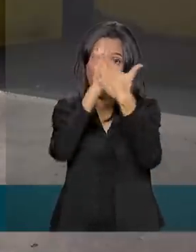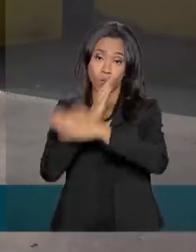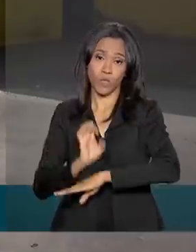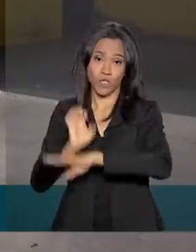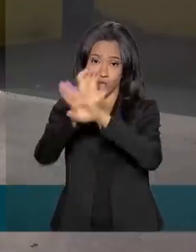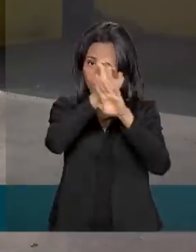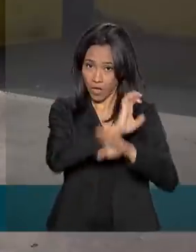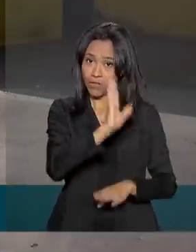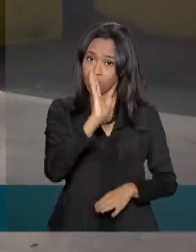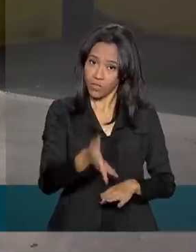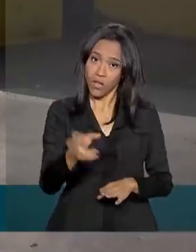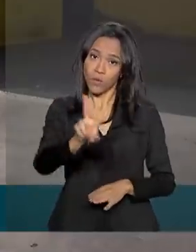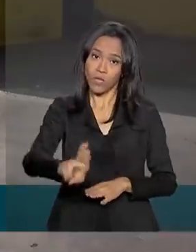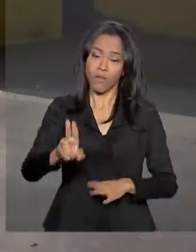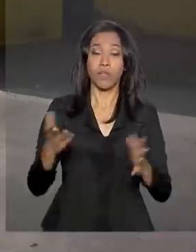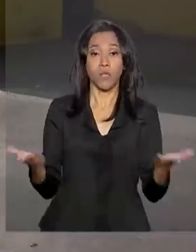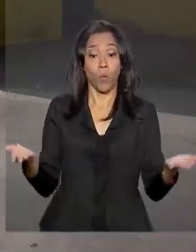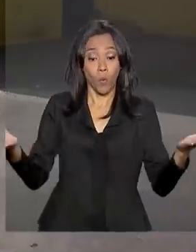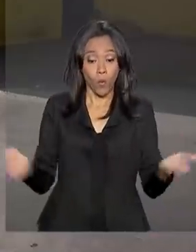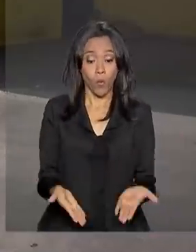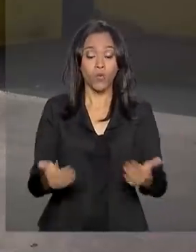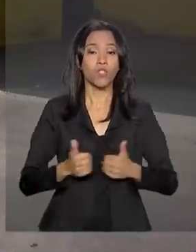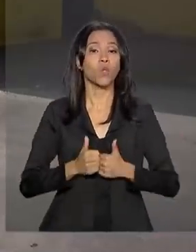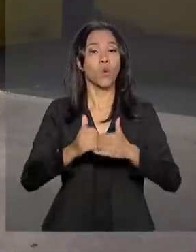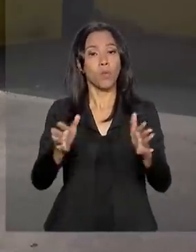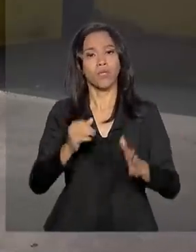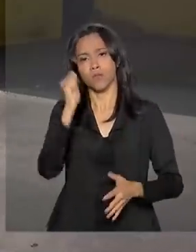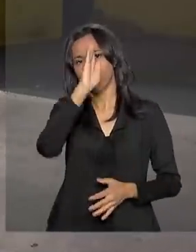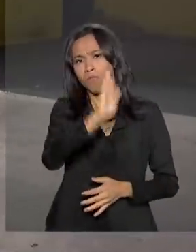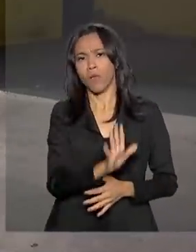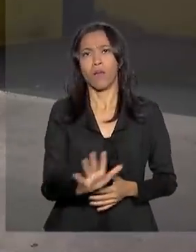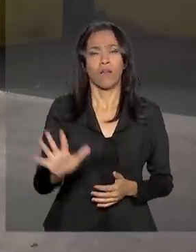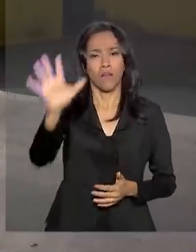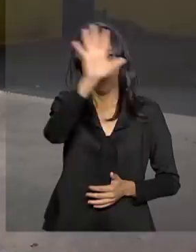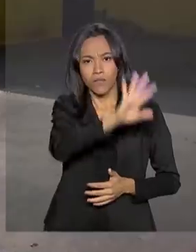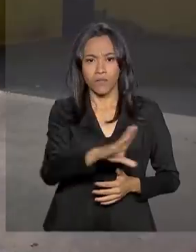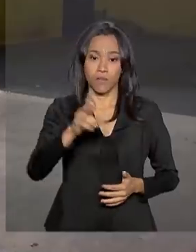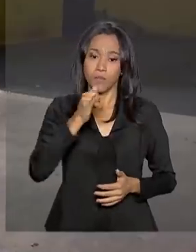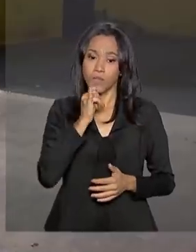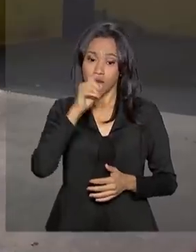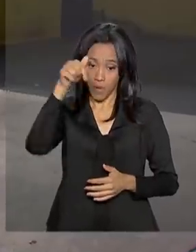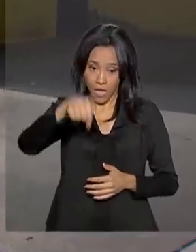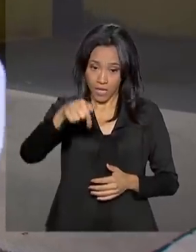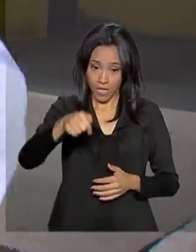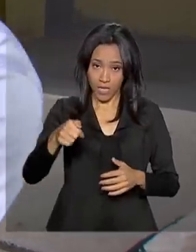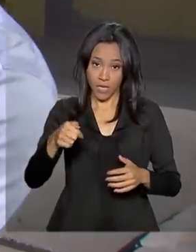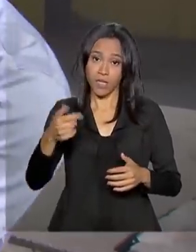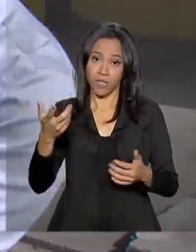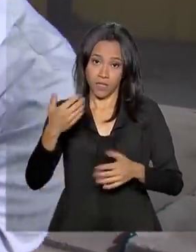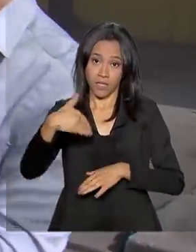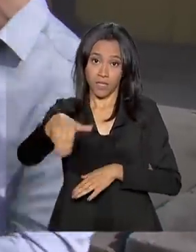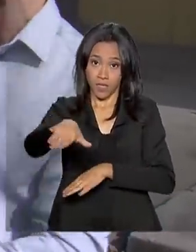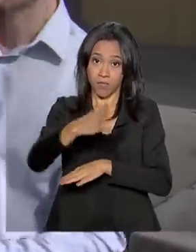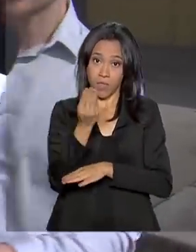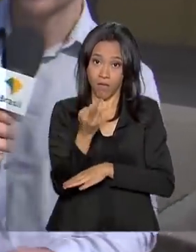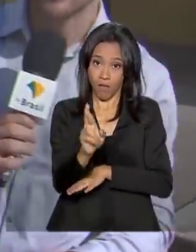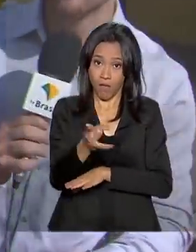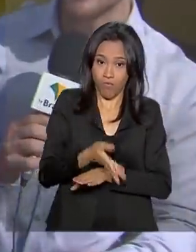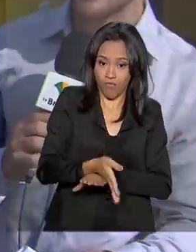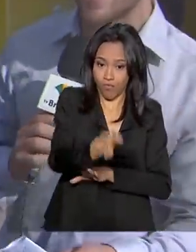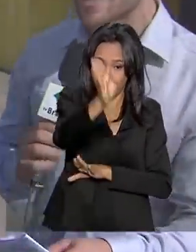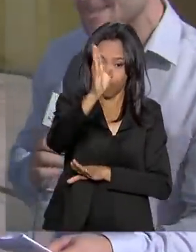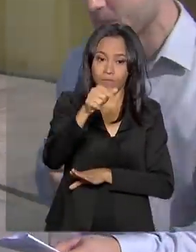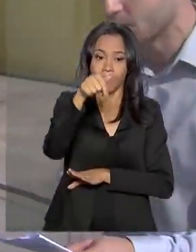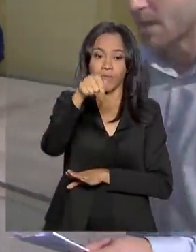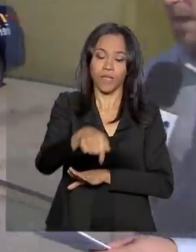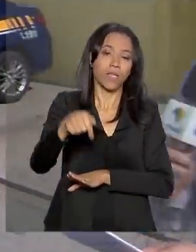de hoje já passa a ser usado em todo o país. Inclusive, aqui na rodovia Regis Bittencourt, aqui em São Paulo, é realizada agora